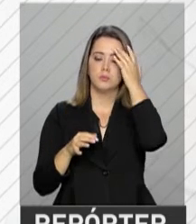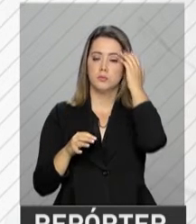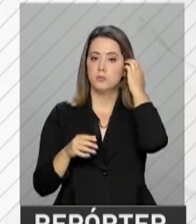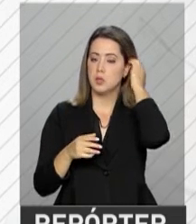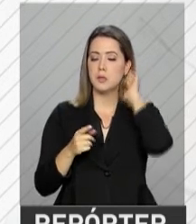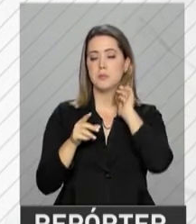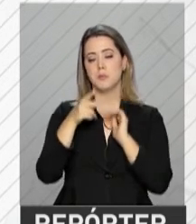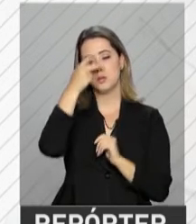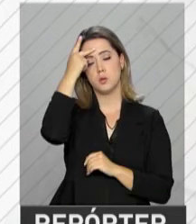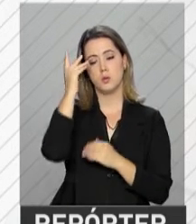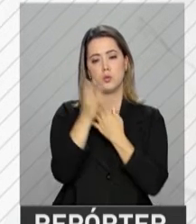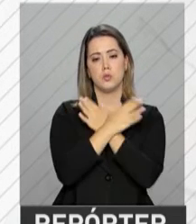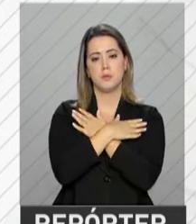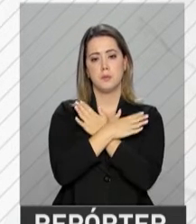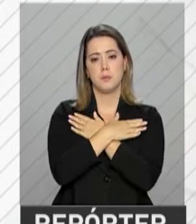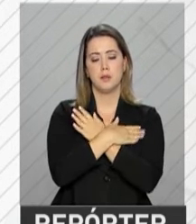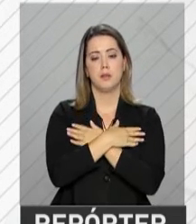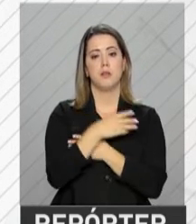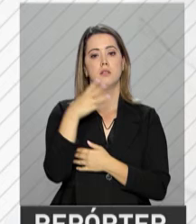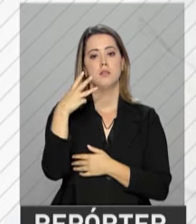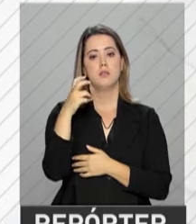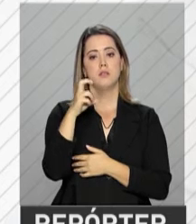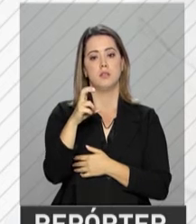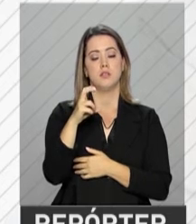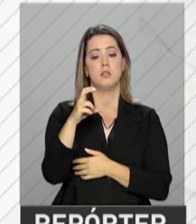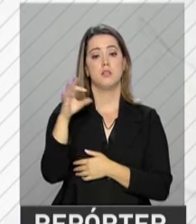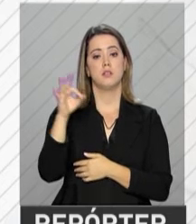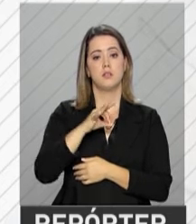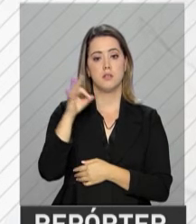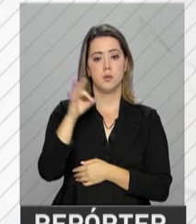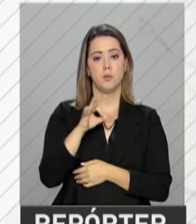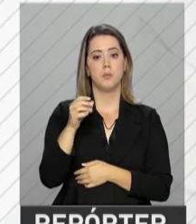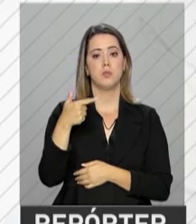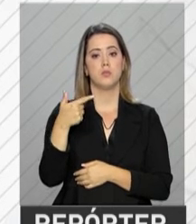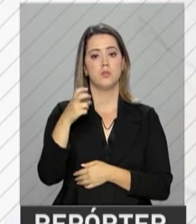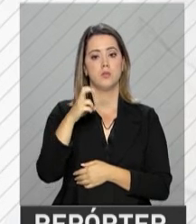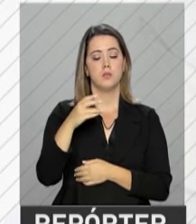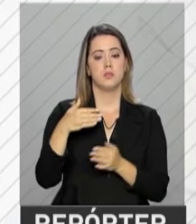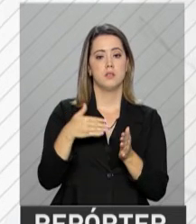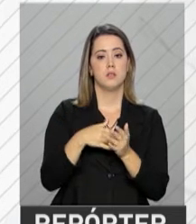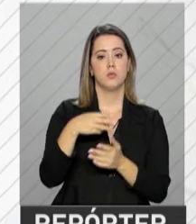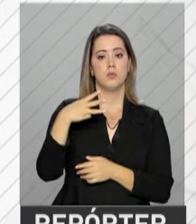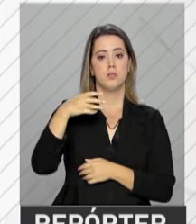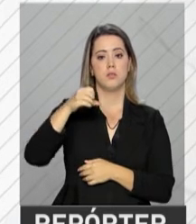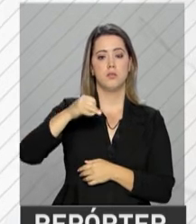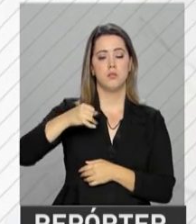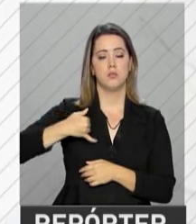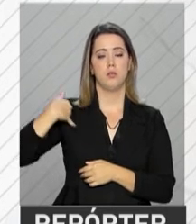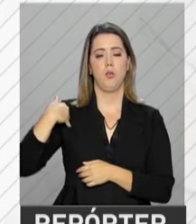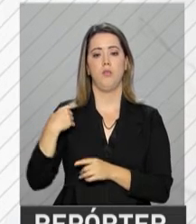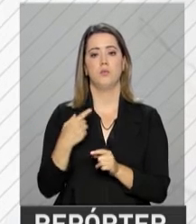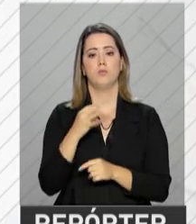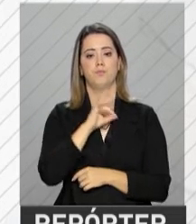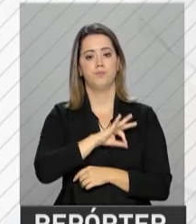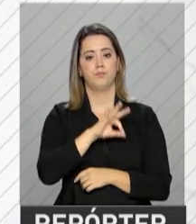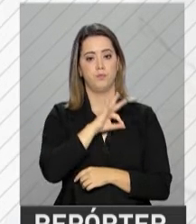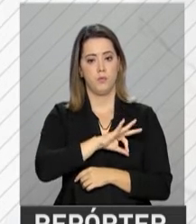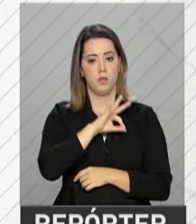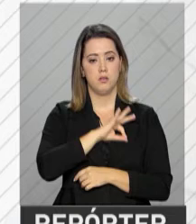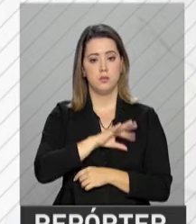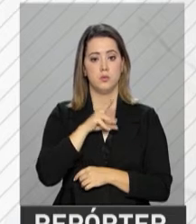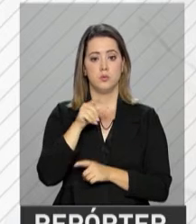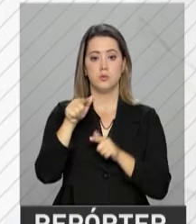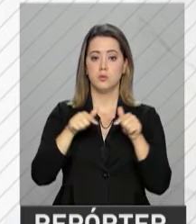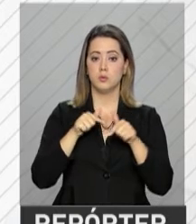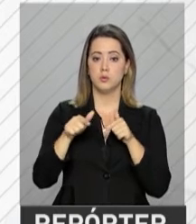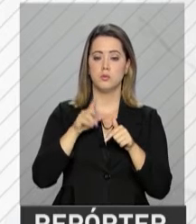desocupados 35% estão com idade de 25 a 39 anos eo rendimento médio real do